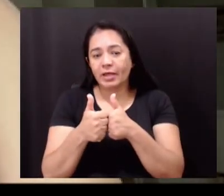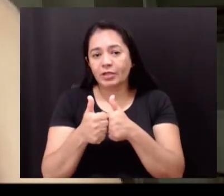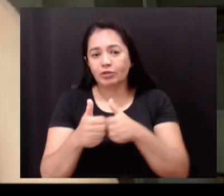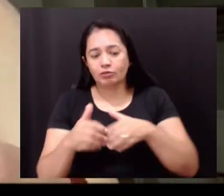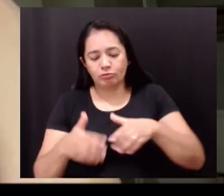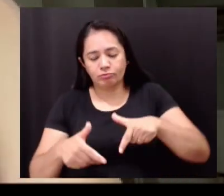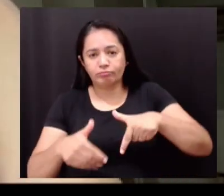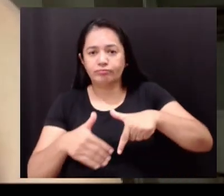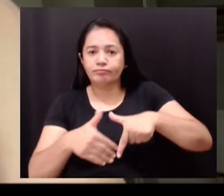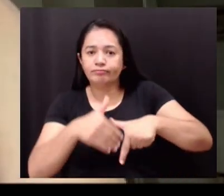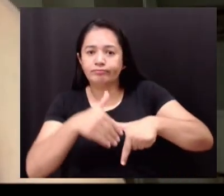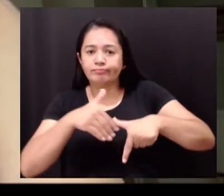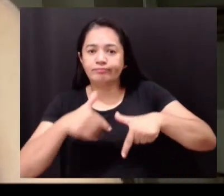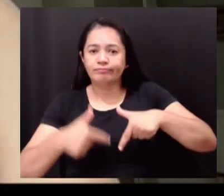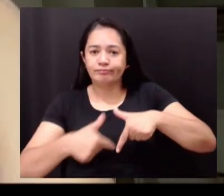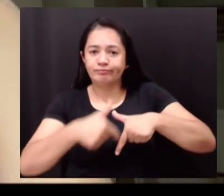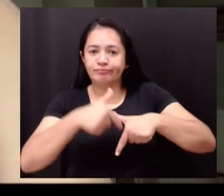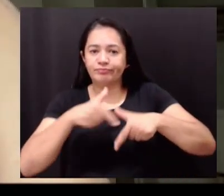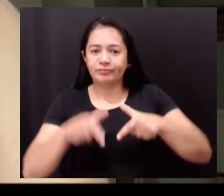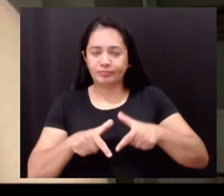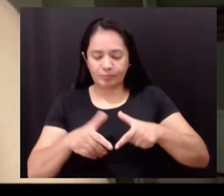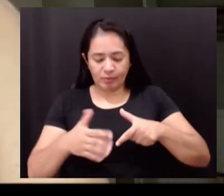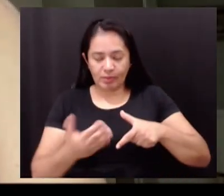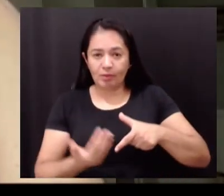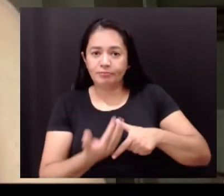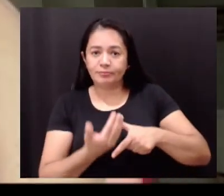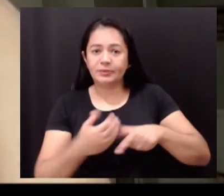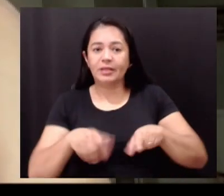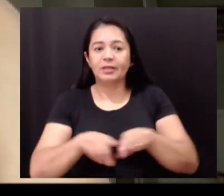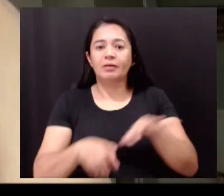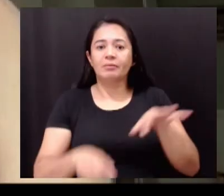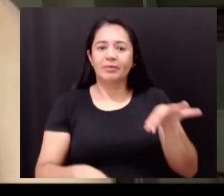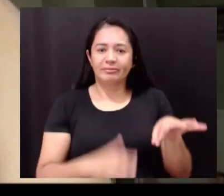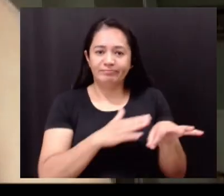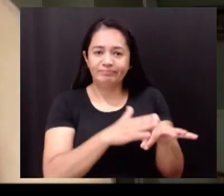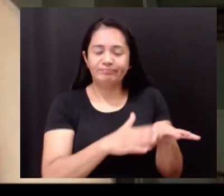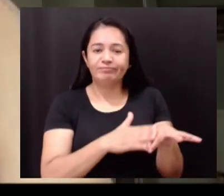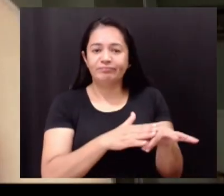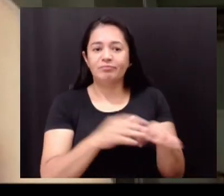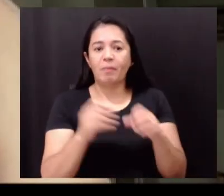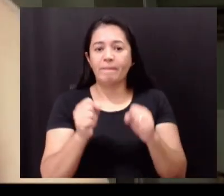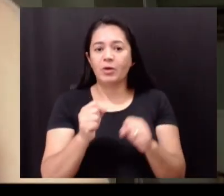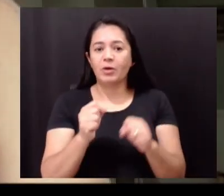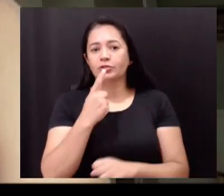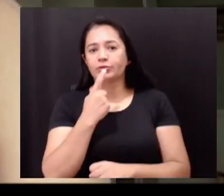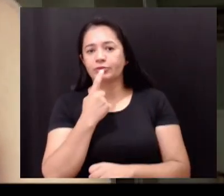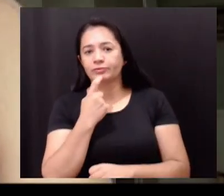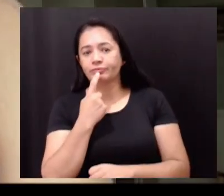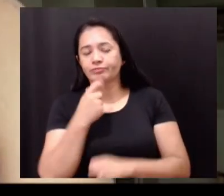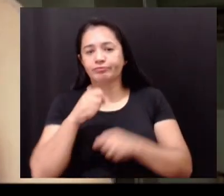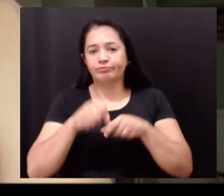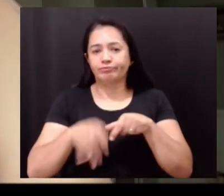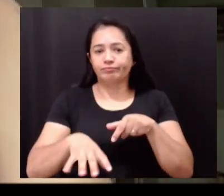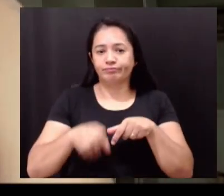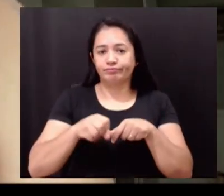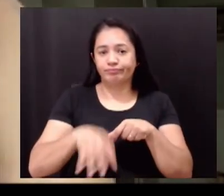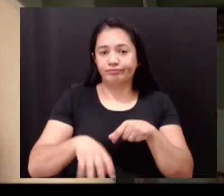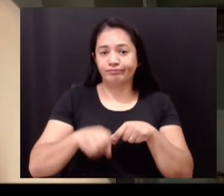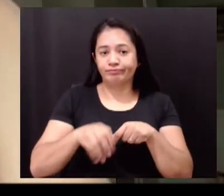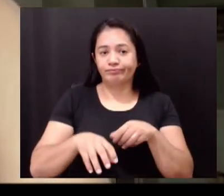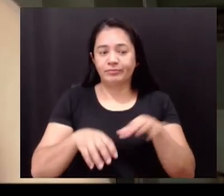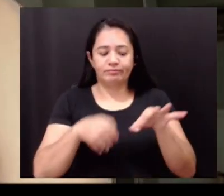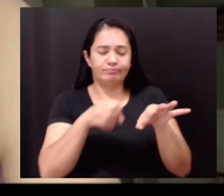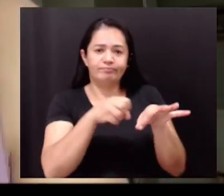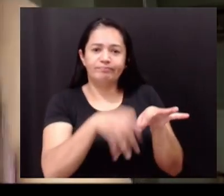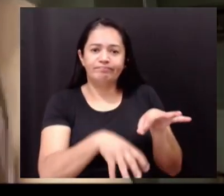mesmo o canal vaginal, a gente pode ter sangramento vaginal, um sangramento que pode não ser apenas